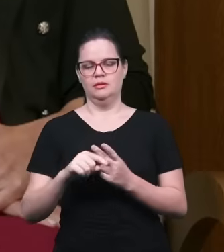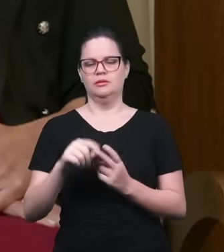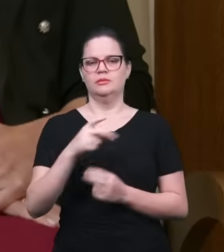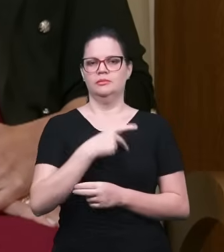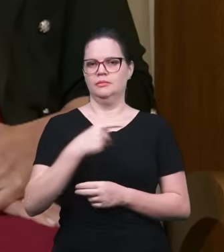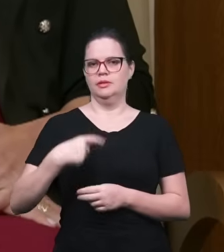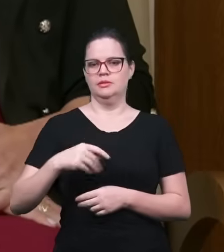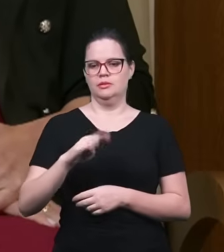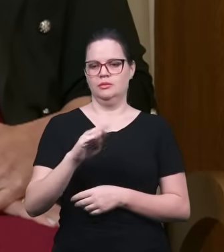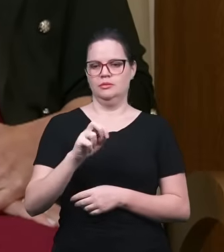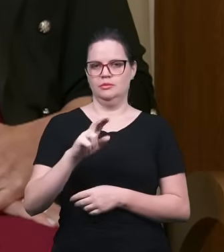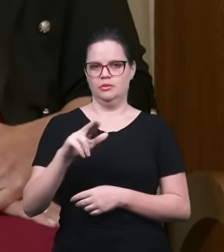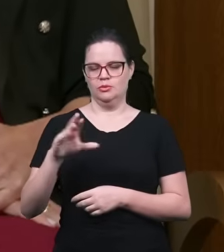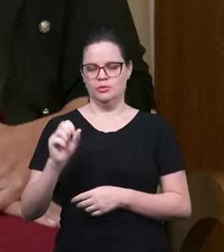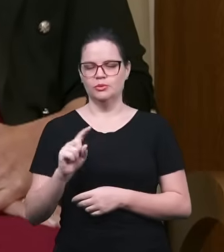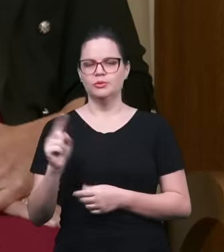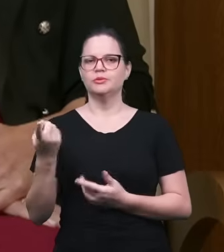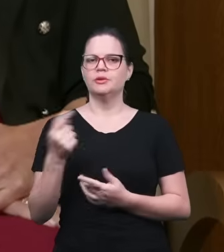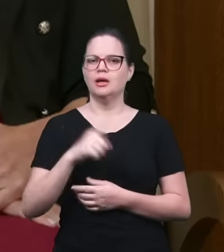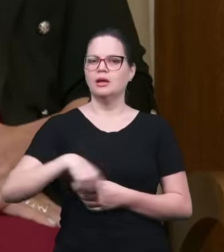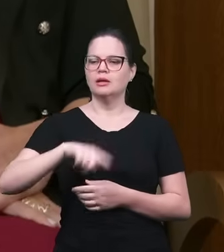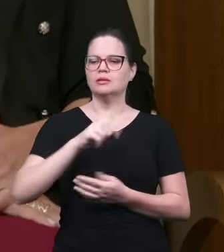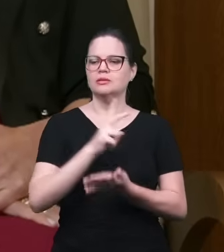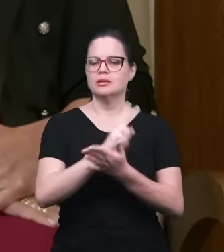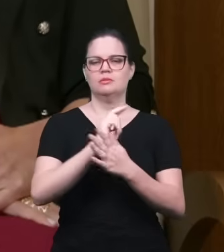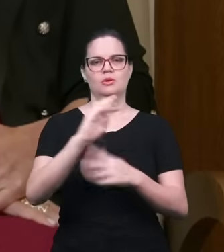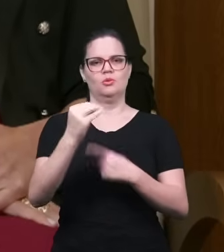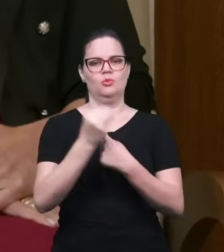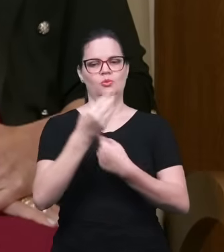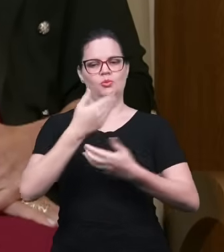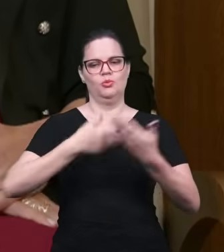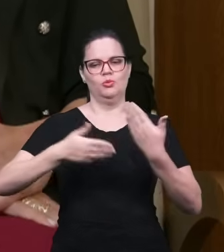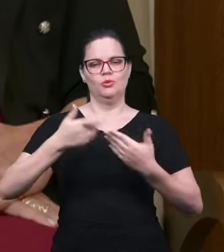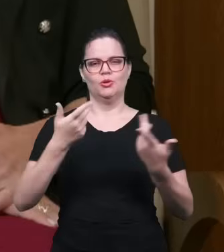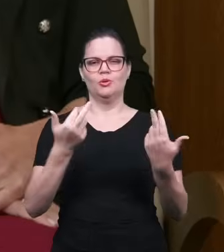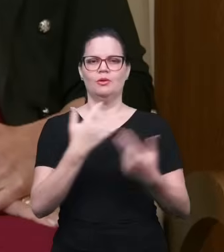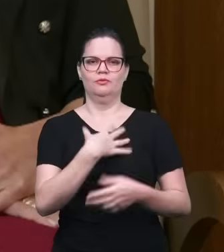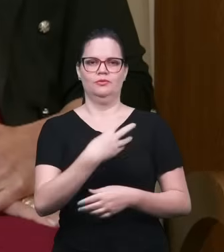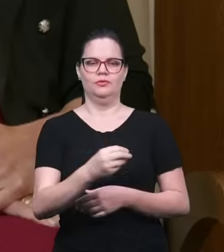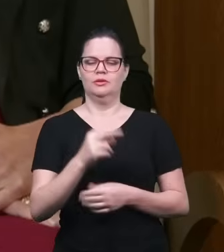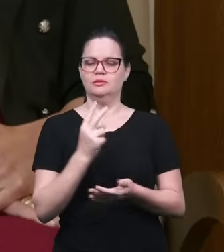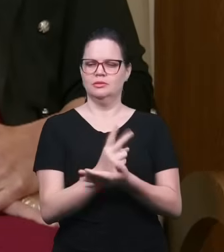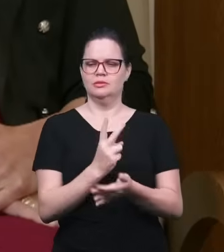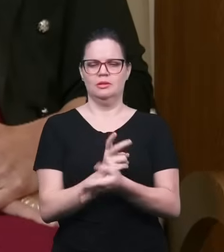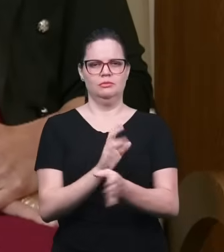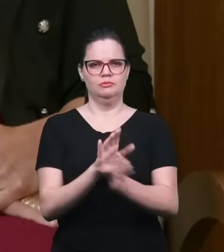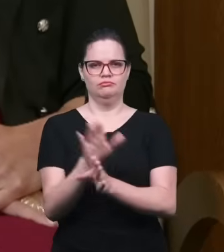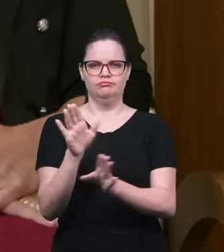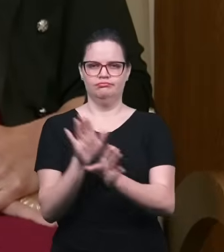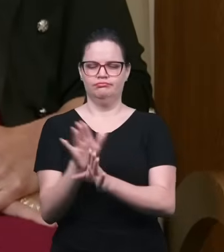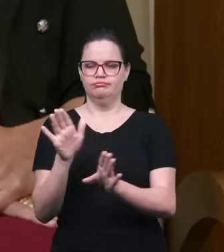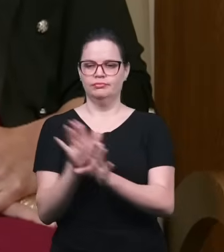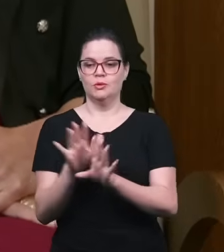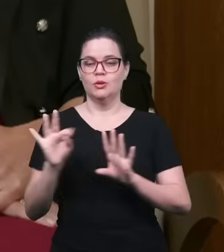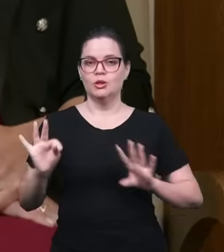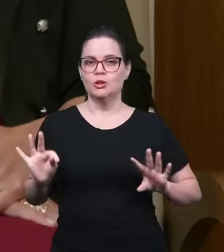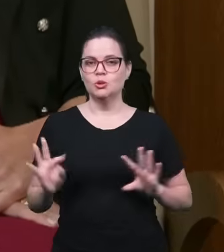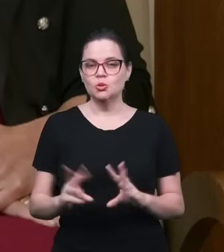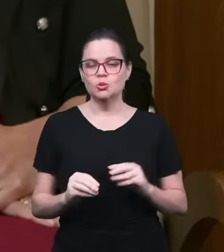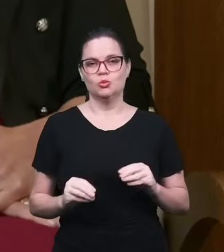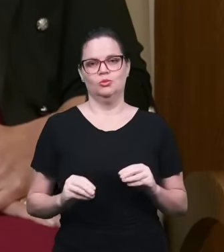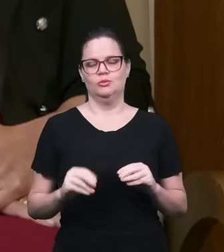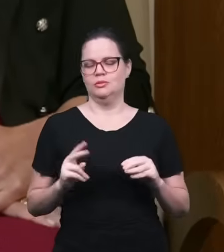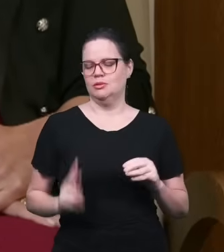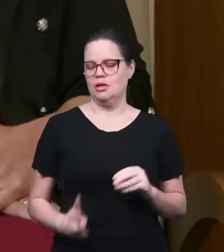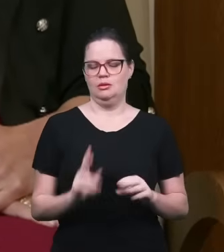Rieger, né? Então, eles sempre cuidaram de nós como filhos. Glória a Deus. E sempre nos orientaram o que fazer, nunca faltou uma orientação, né?